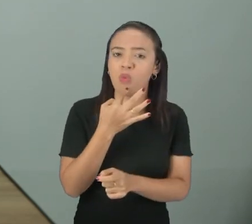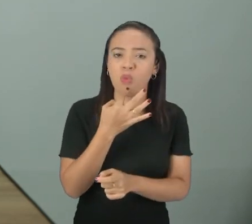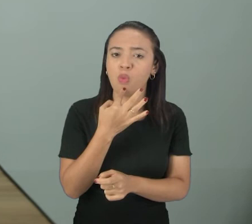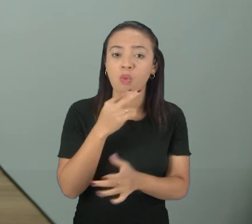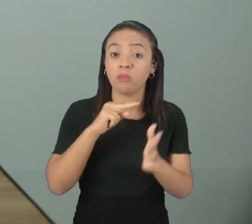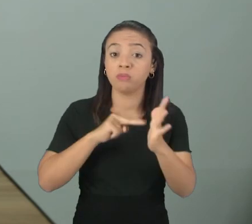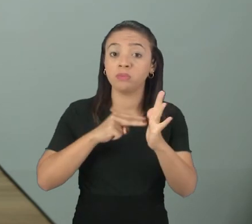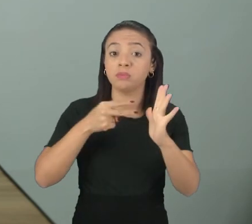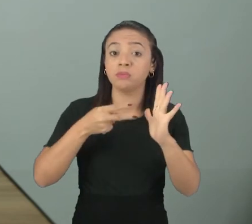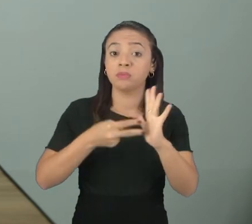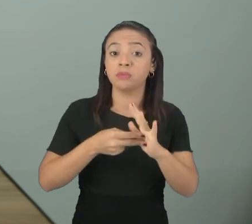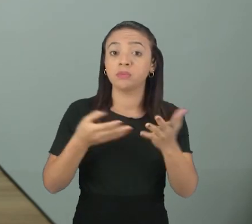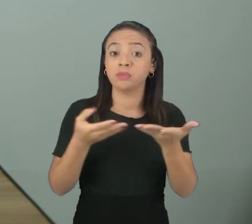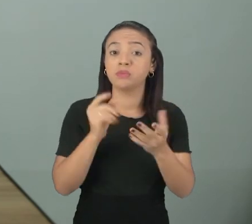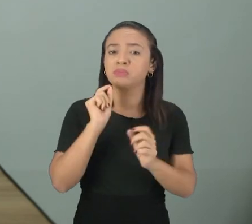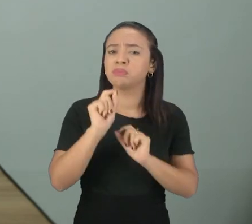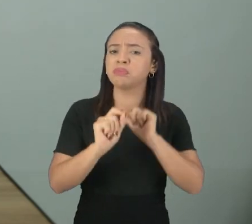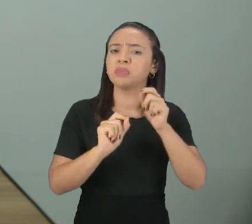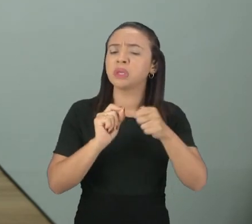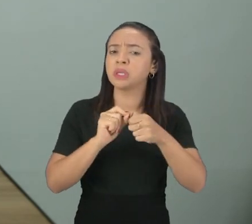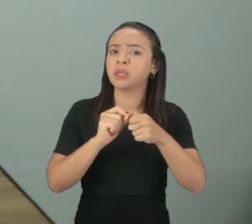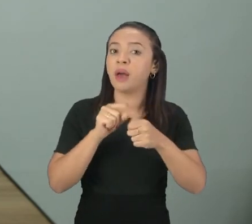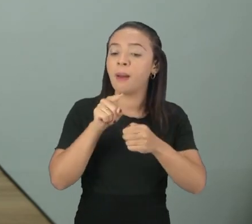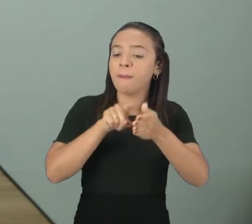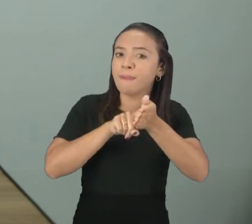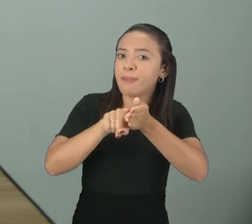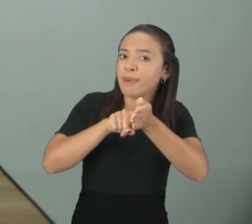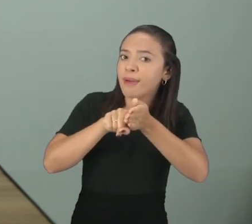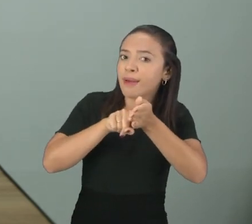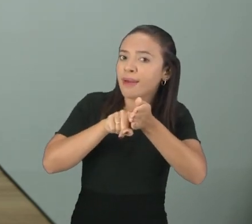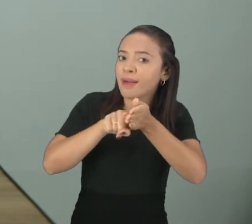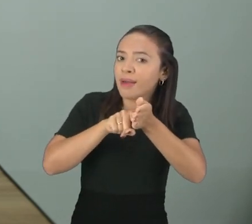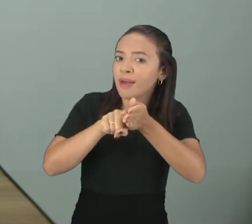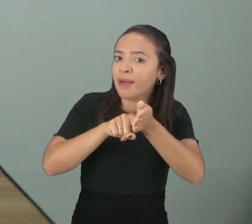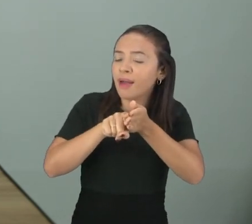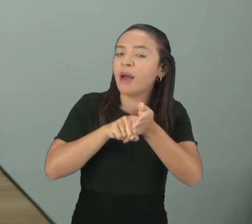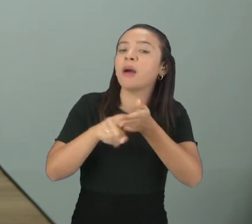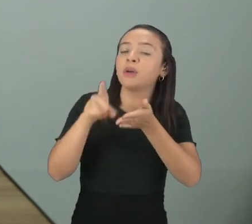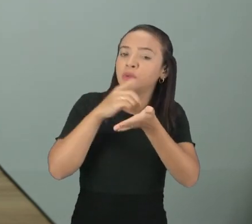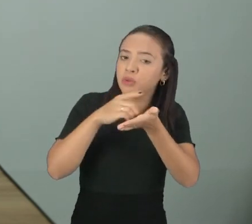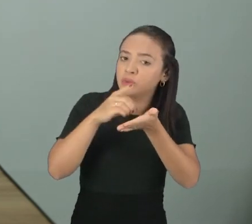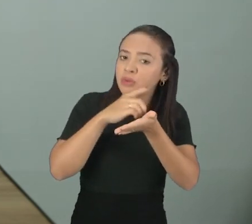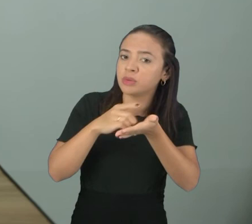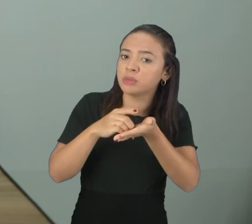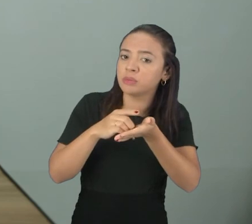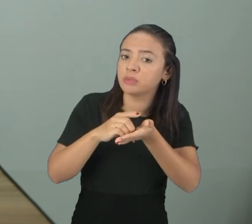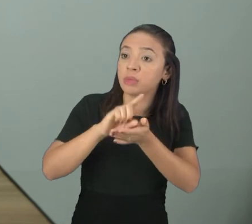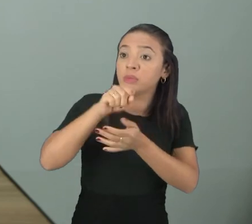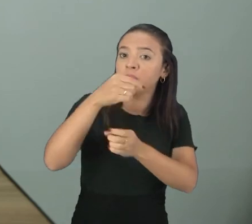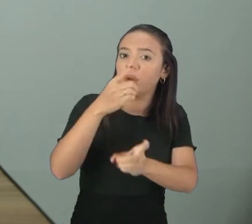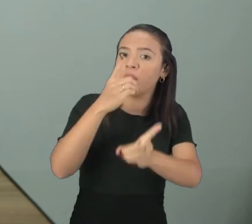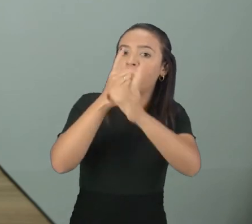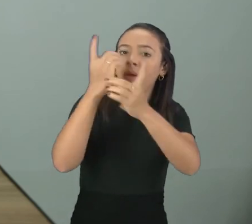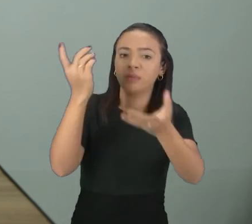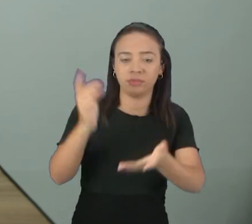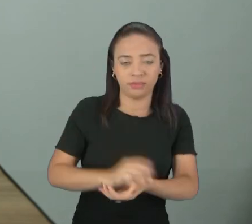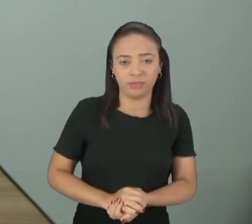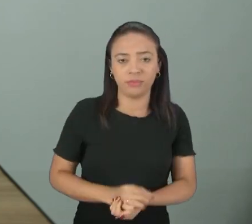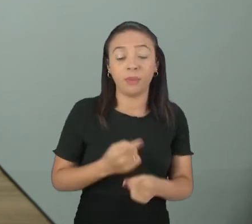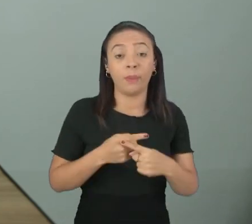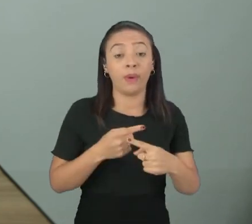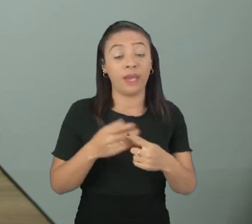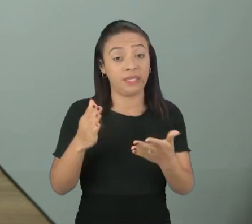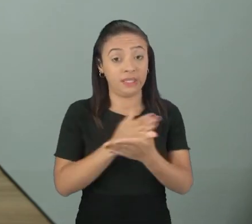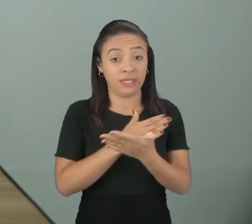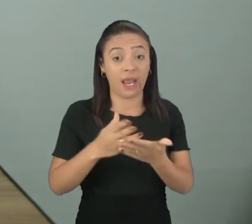o significado, você vai pesquisar, né, em um dicionário para descobrir. Porque geralmente, como